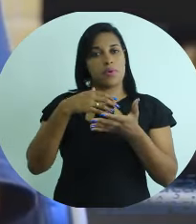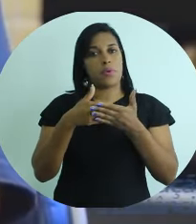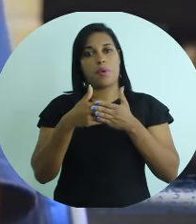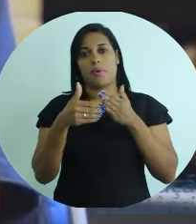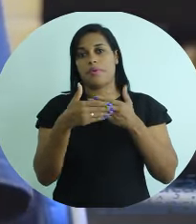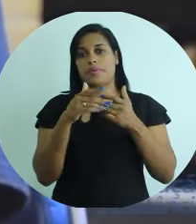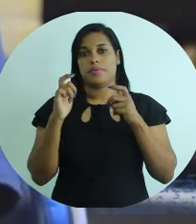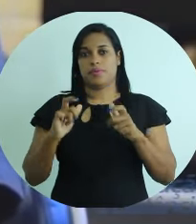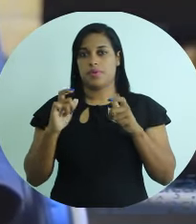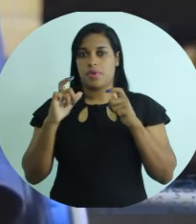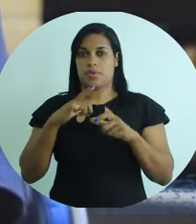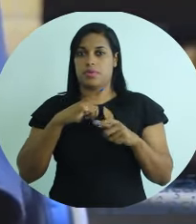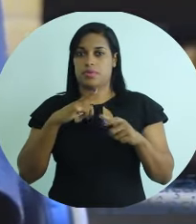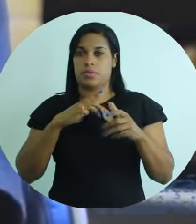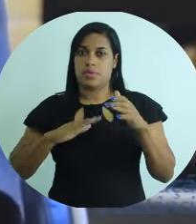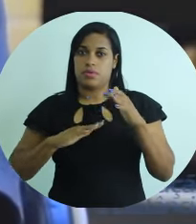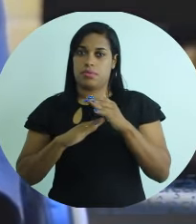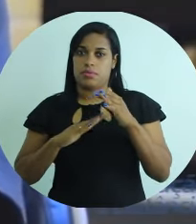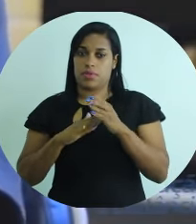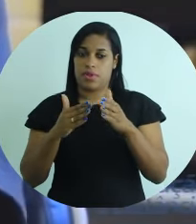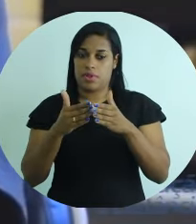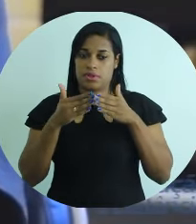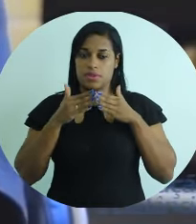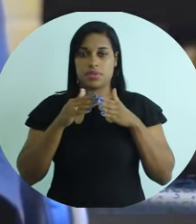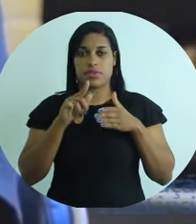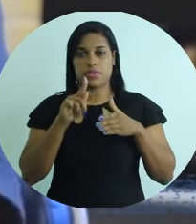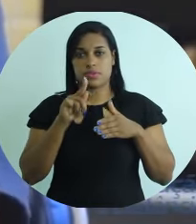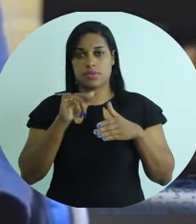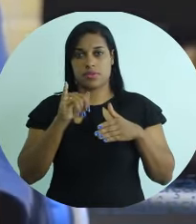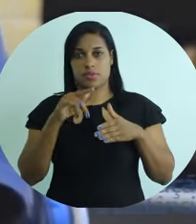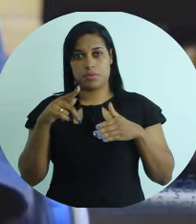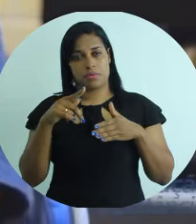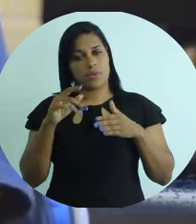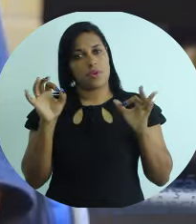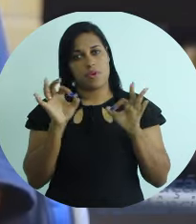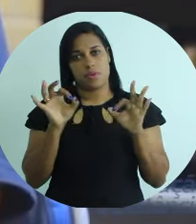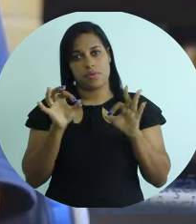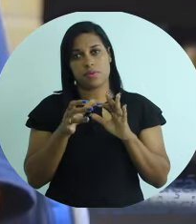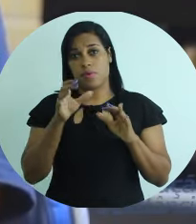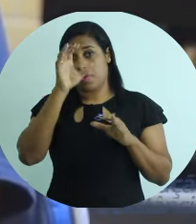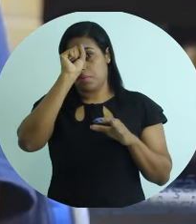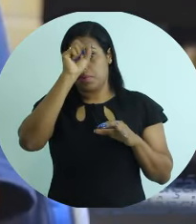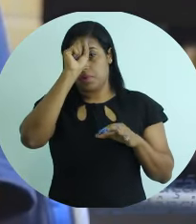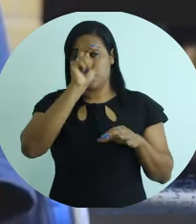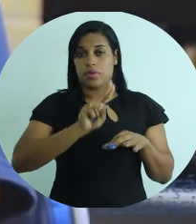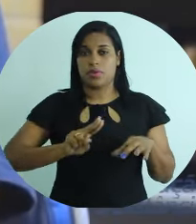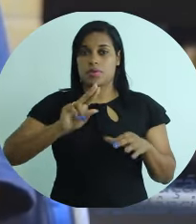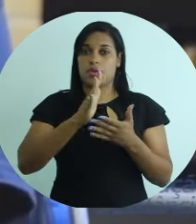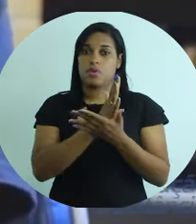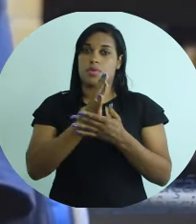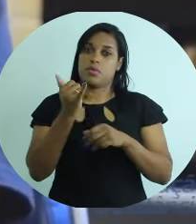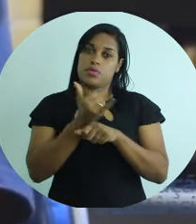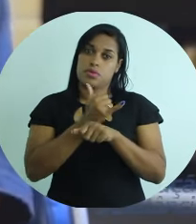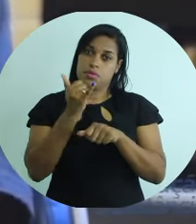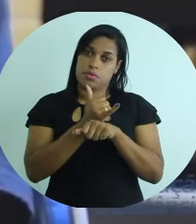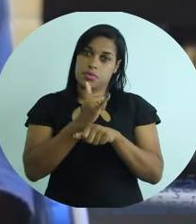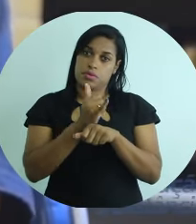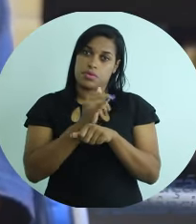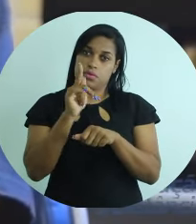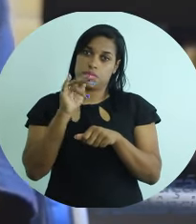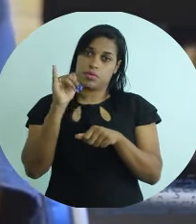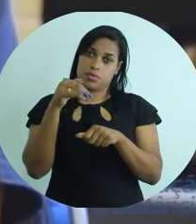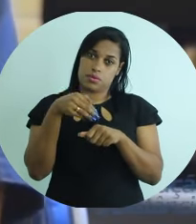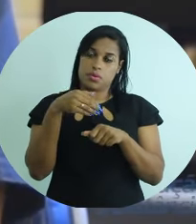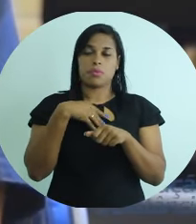lugar que você tenha, por exemplo, limitação de licença. O GIMP, ele é excelente para isso. Nós vamos aprender a usar algumas ferramentas do GIMP para exatamente